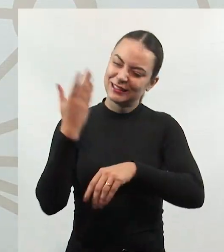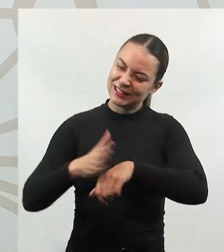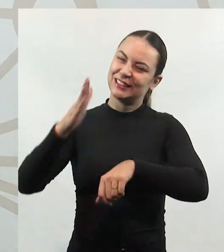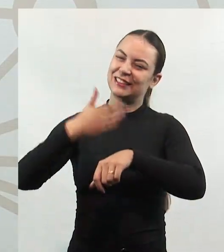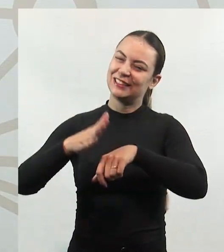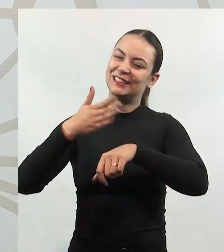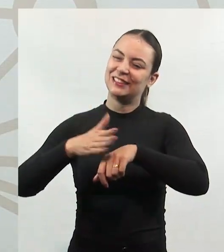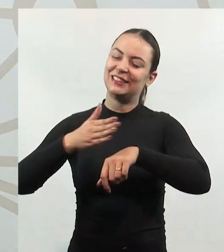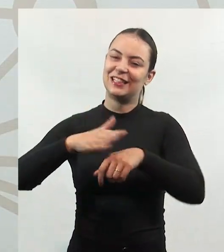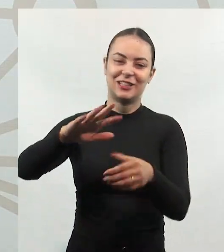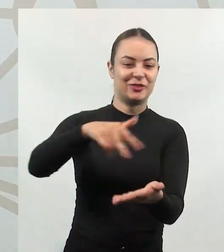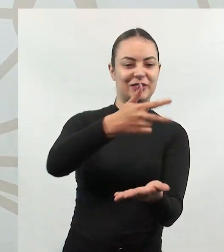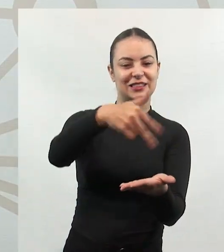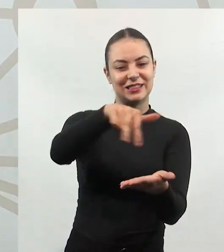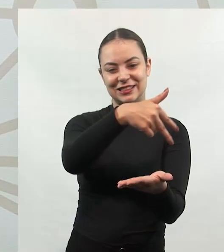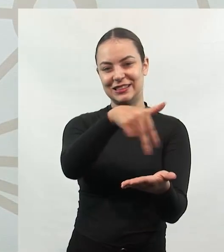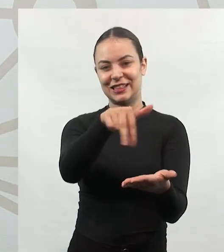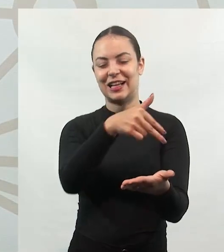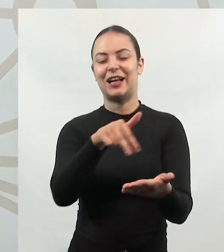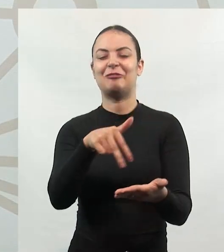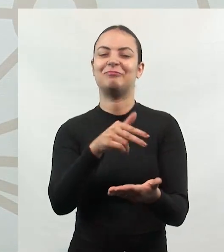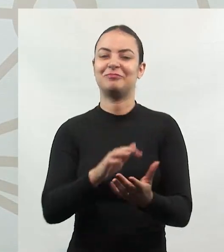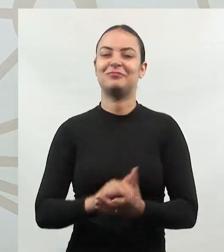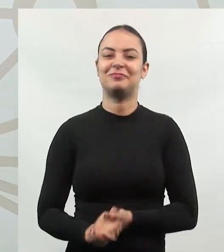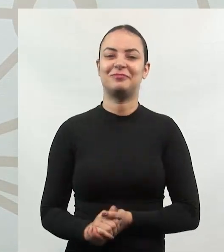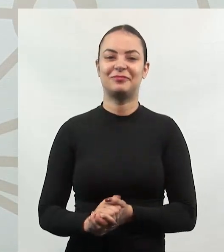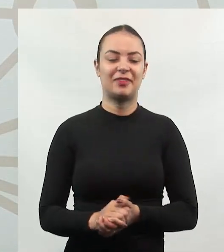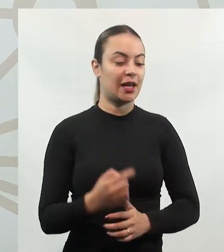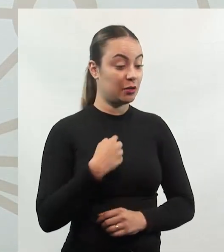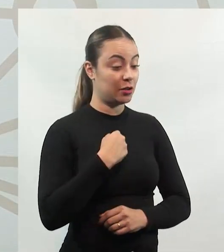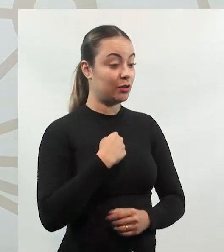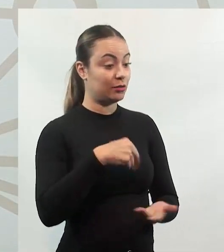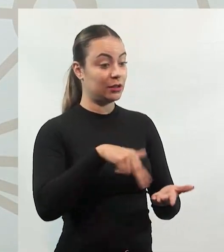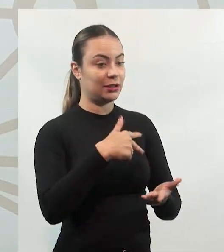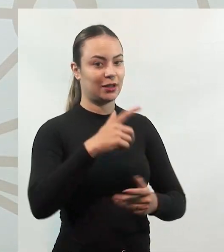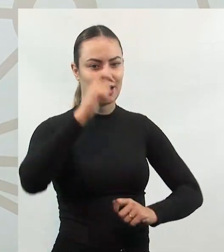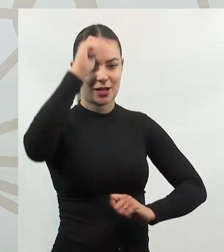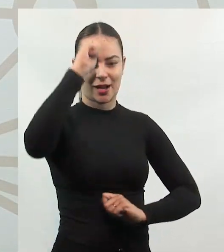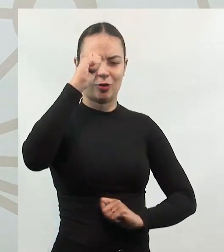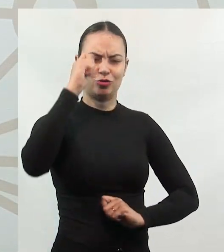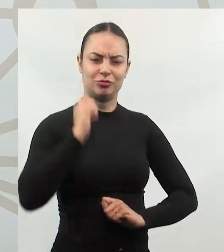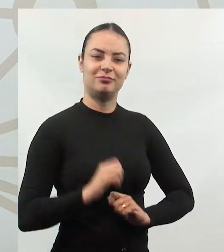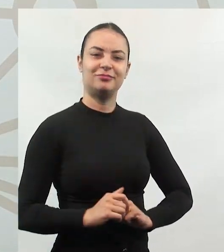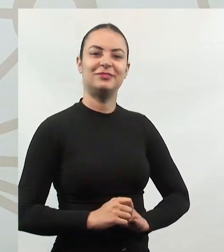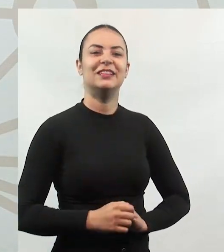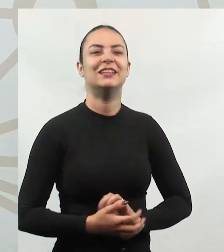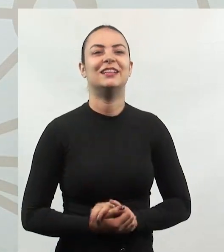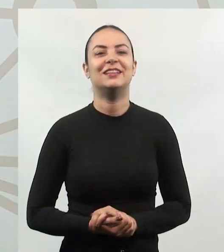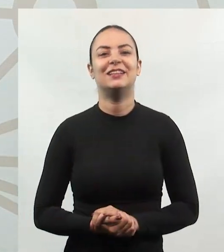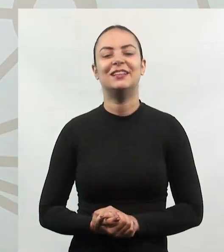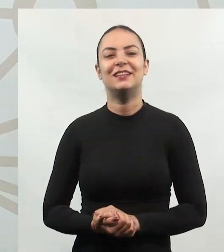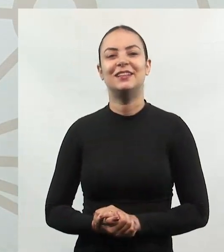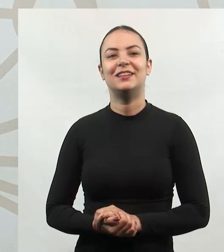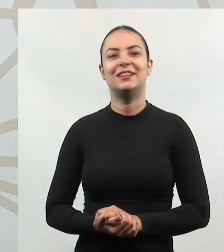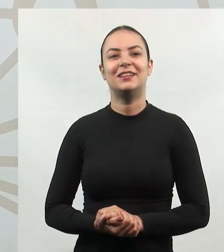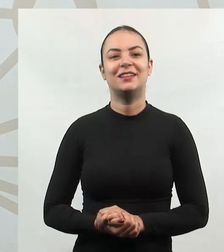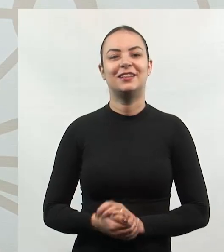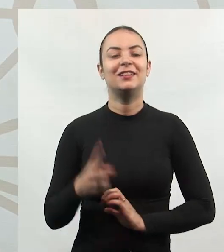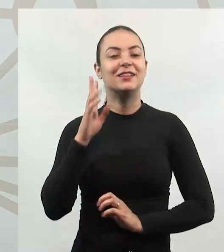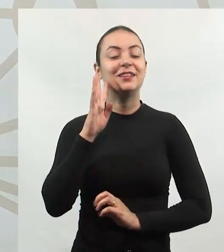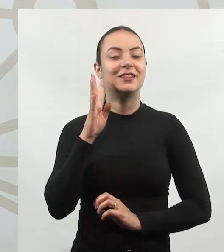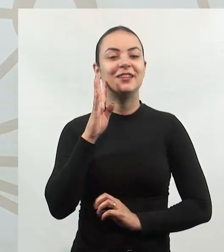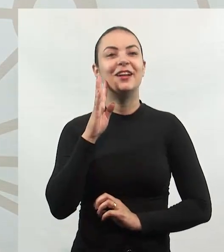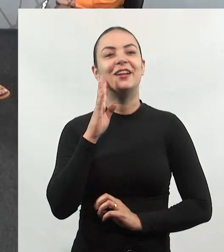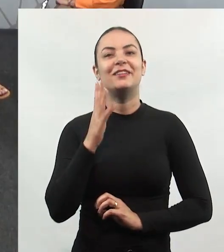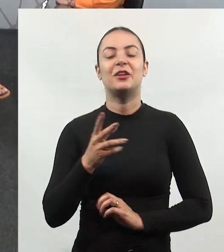gente não trabalhava nem nada, né? E para pagar uma professora de dança para ensinar samba, para fazer coreografia e tudo. Aí,